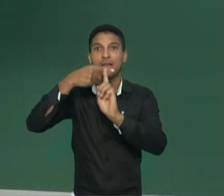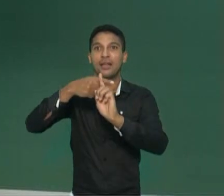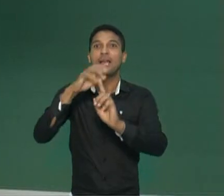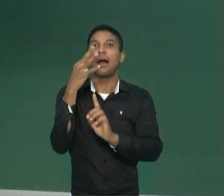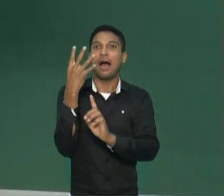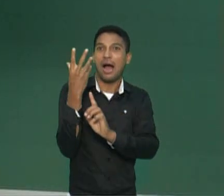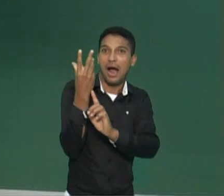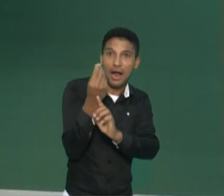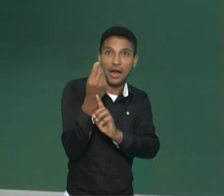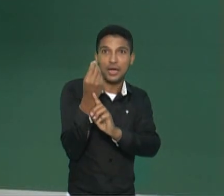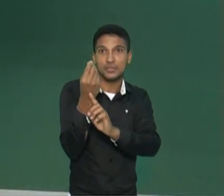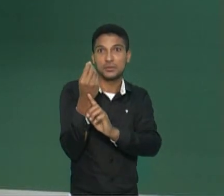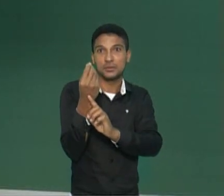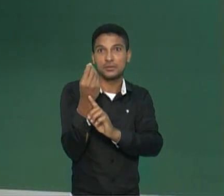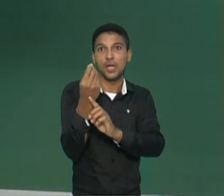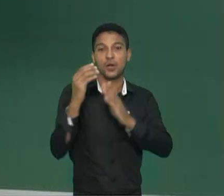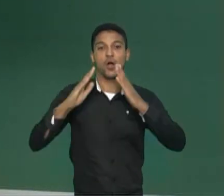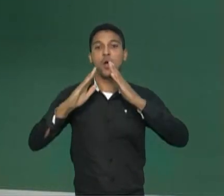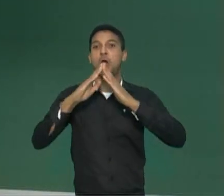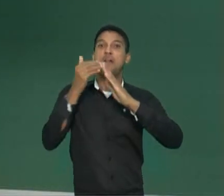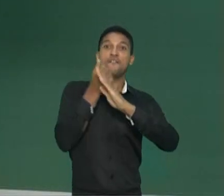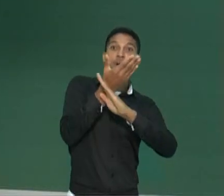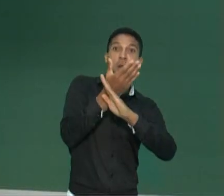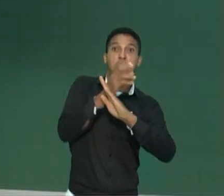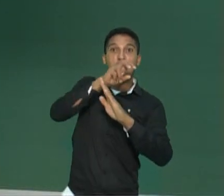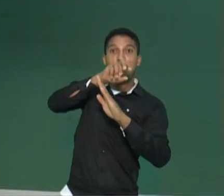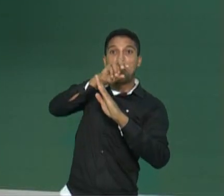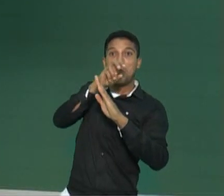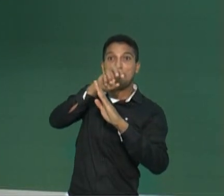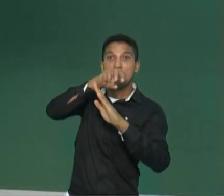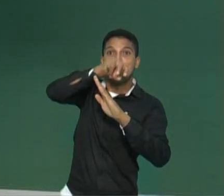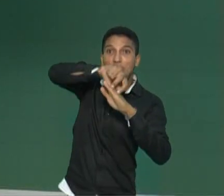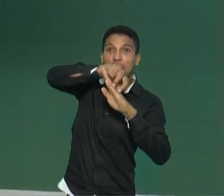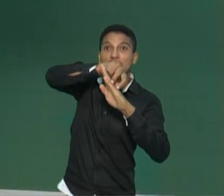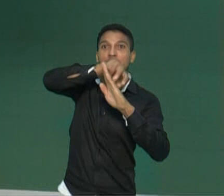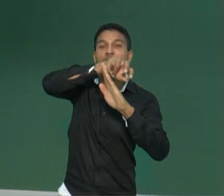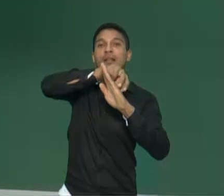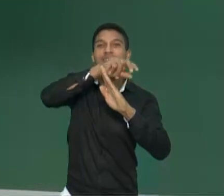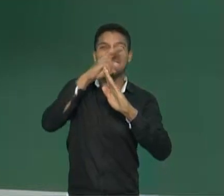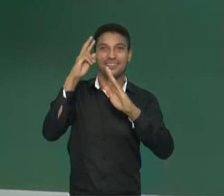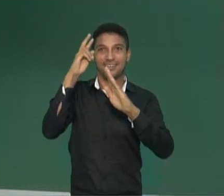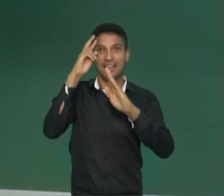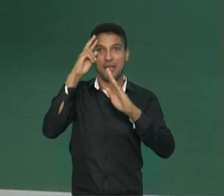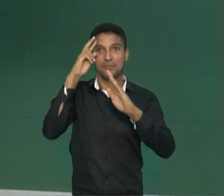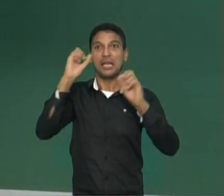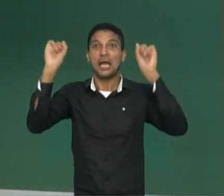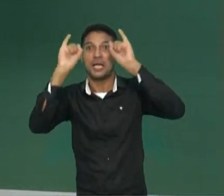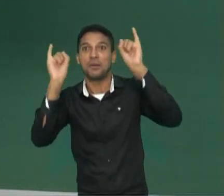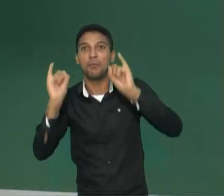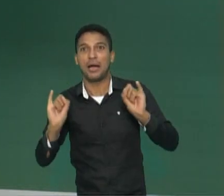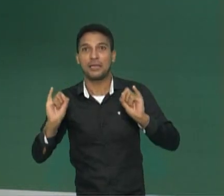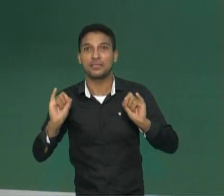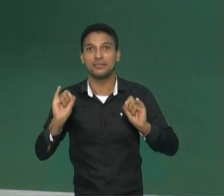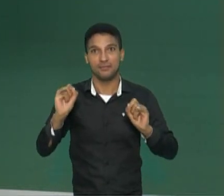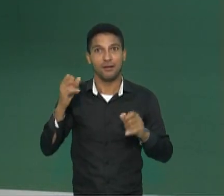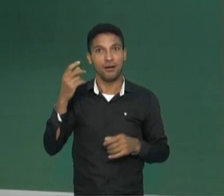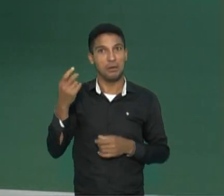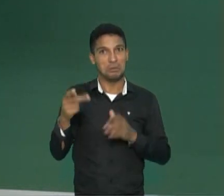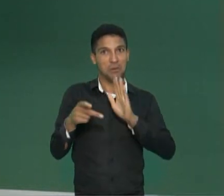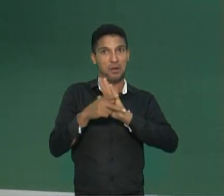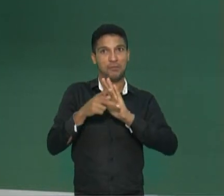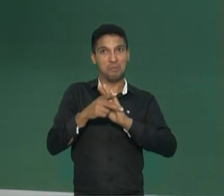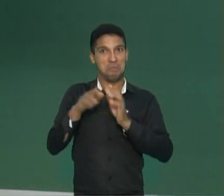o estereótipo de demônio, né, para amedrontar as pessoas lá na arte românica que a gente viu na aula 19.